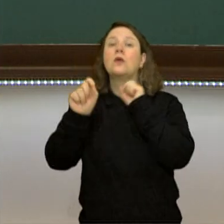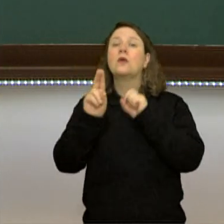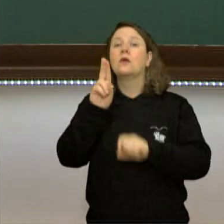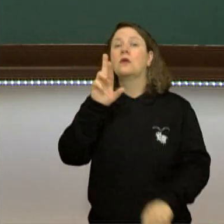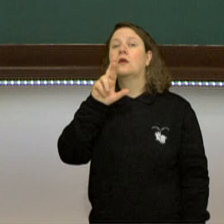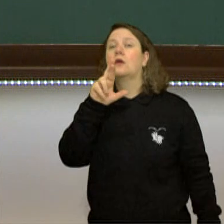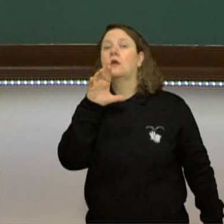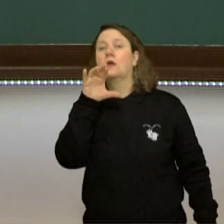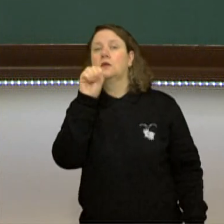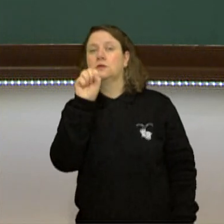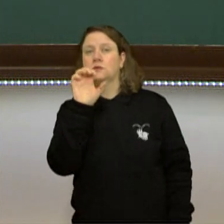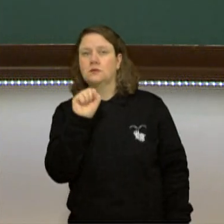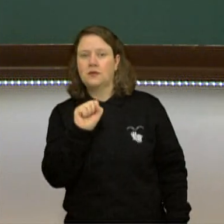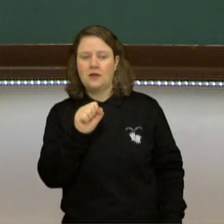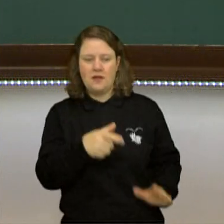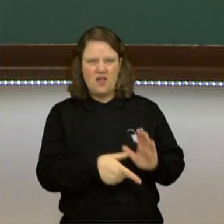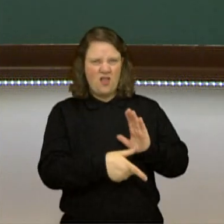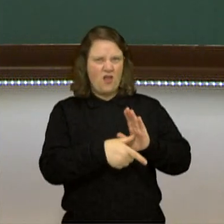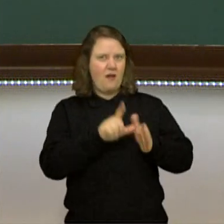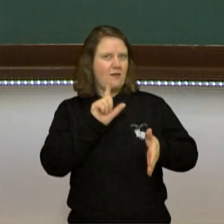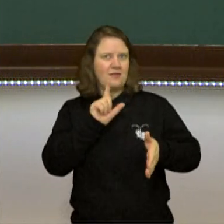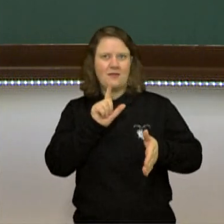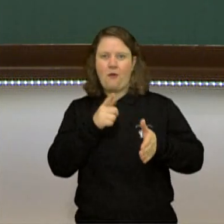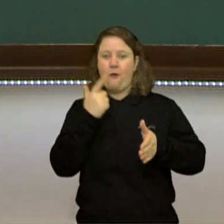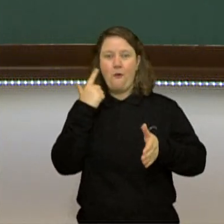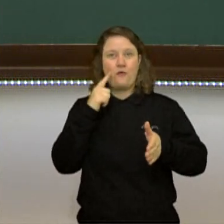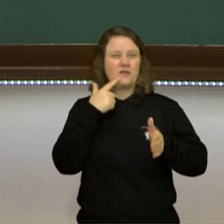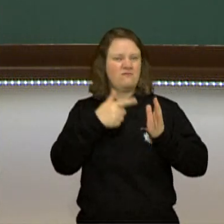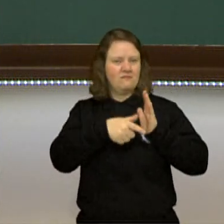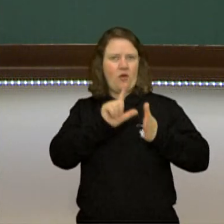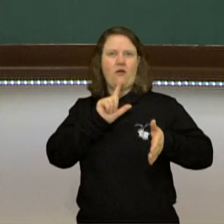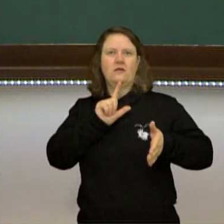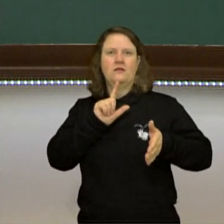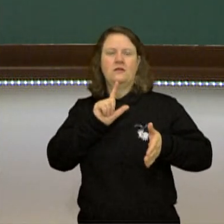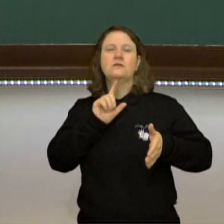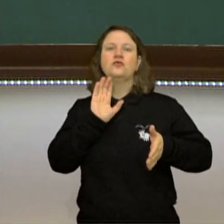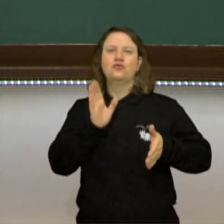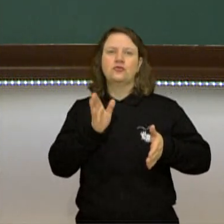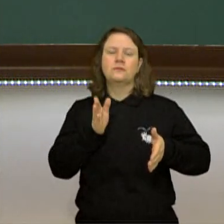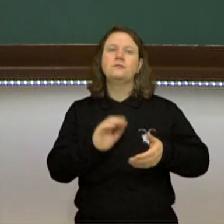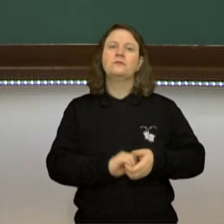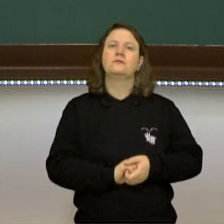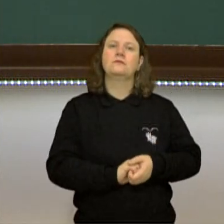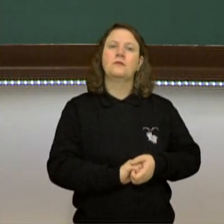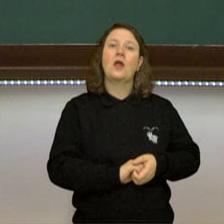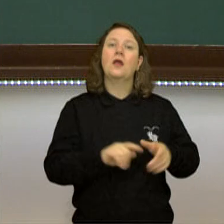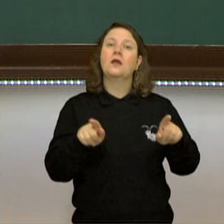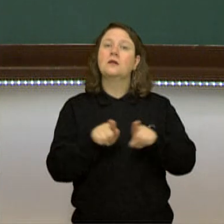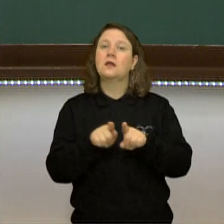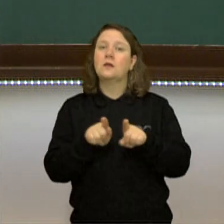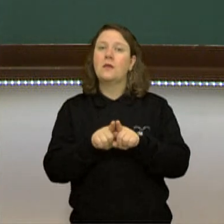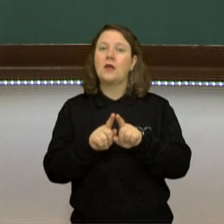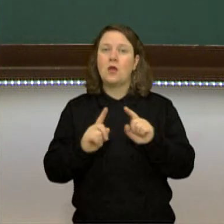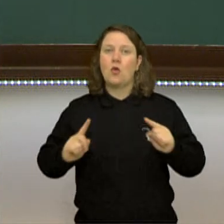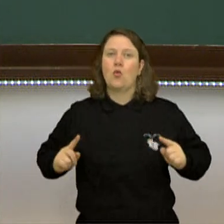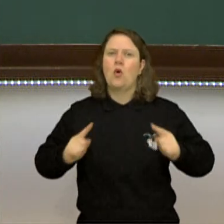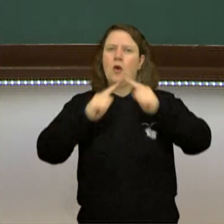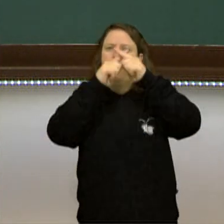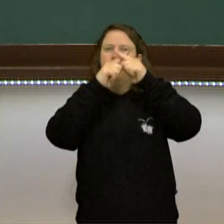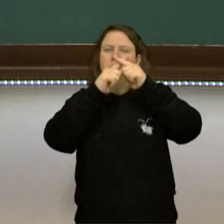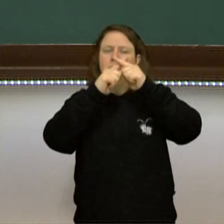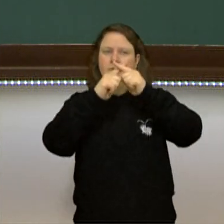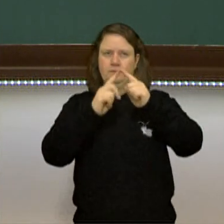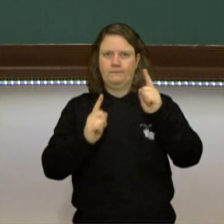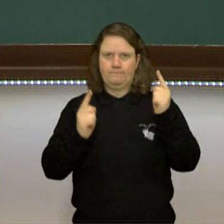Soviética saiu na dianteira, mas que os Estados Unidos logo vai correndo atrás e se apressa a ultrapassar a União